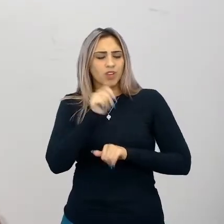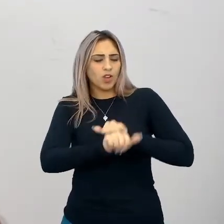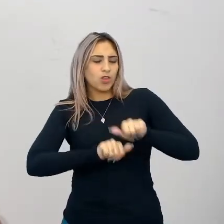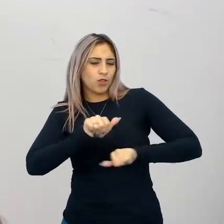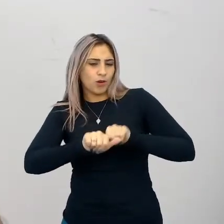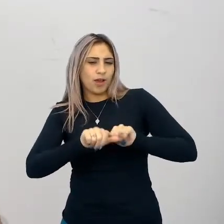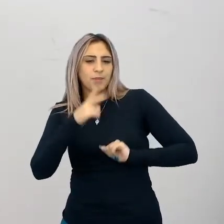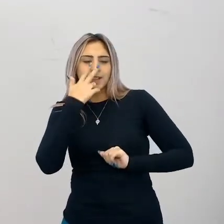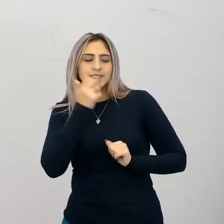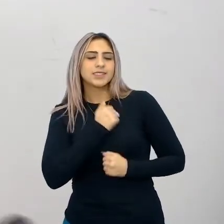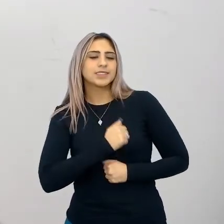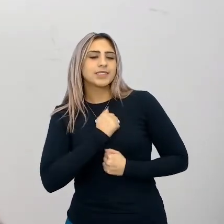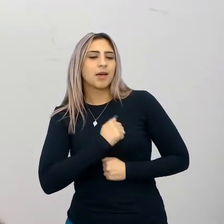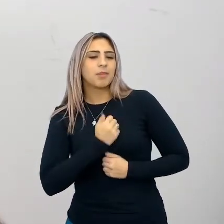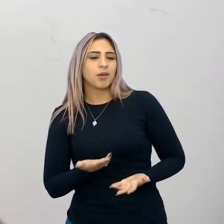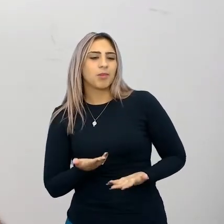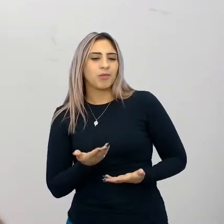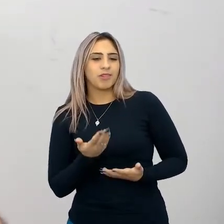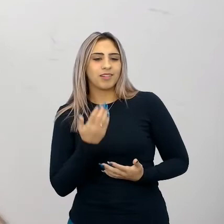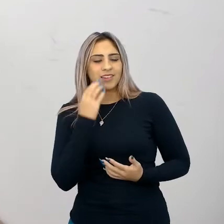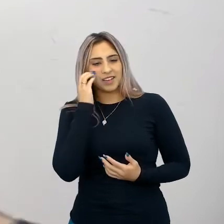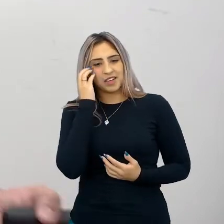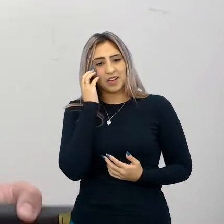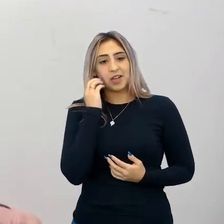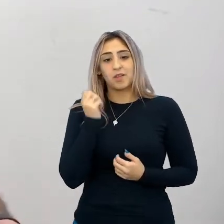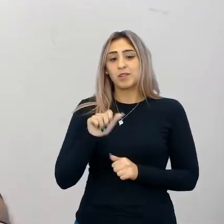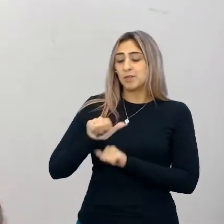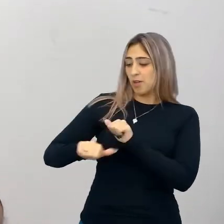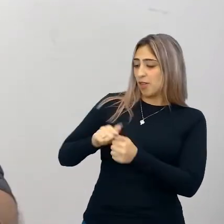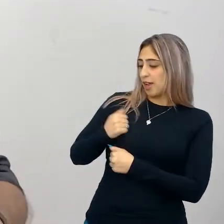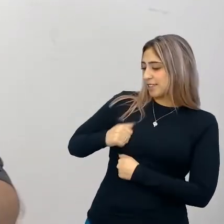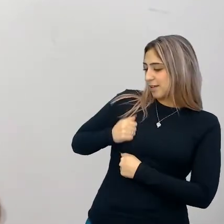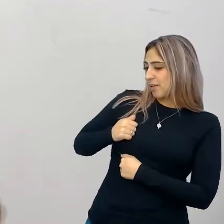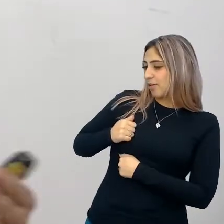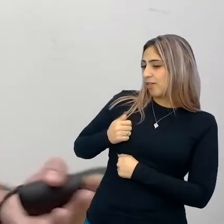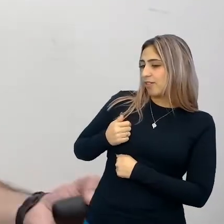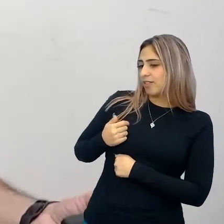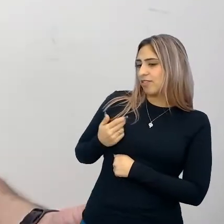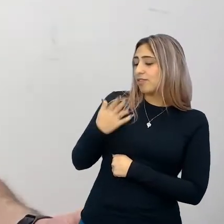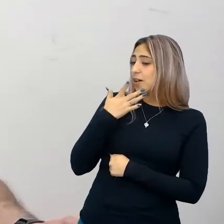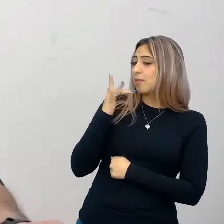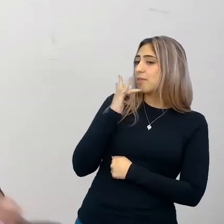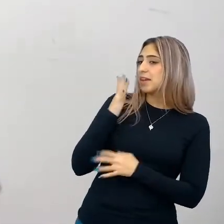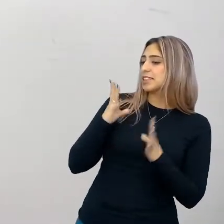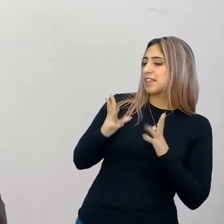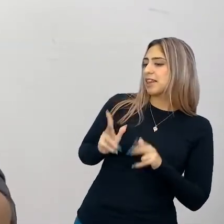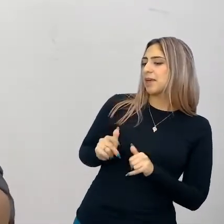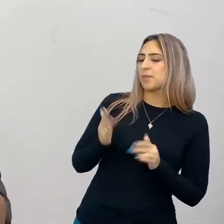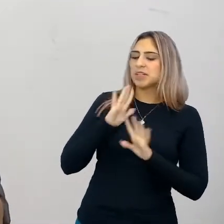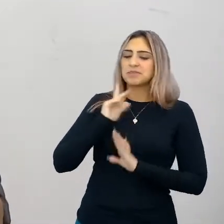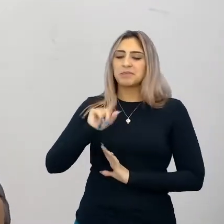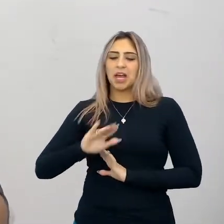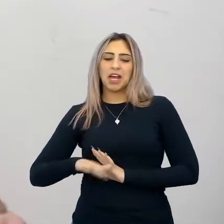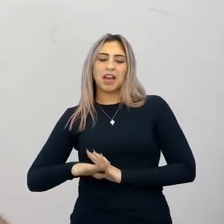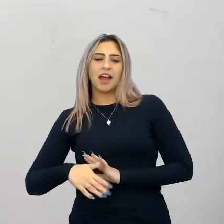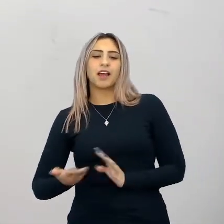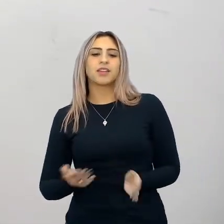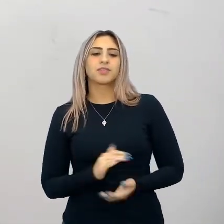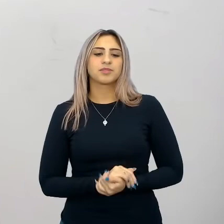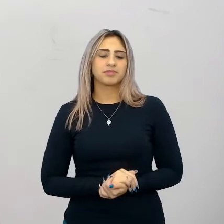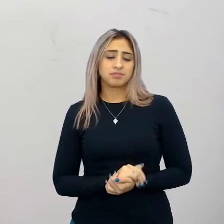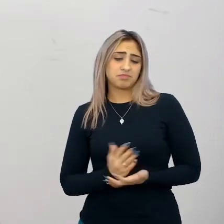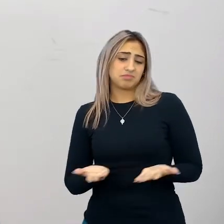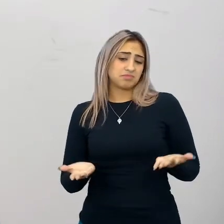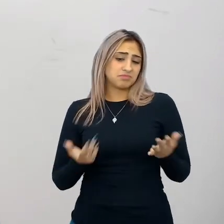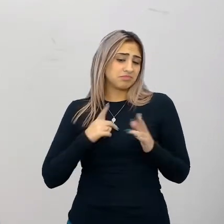sabão e ficar uma droga. Ou você pode trocar o sabão e fica, nossa, ficou mais limpo, tá mais barato, aprendi uma coisa Arriscar, nova. mudar.